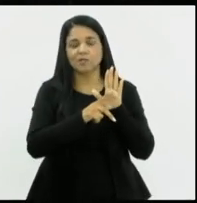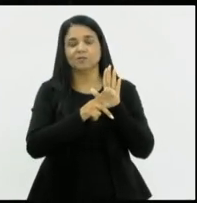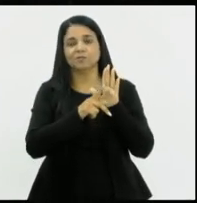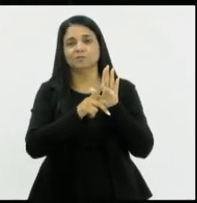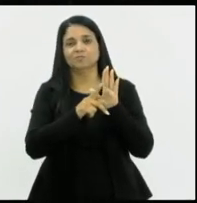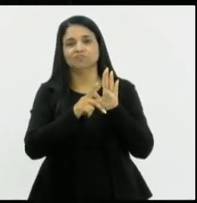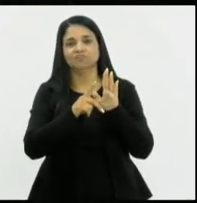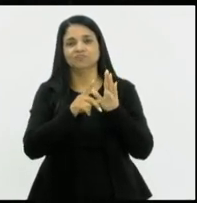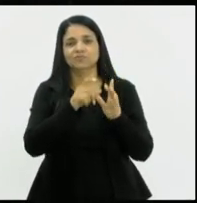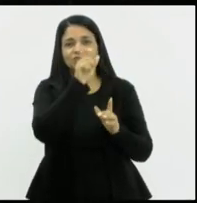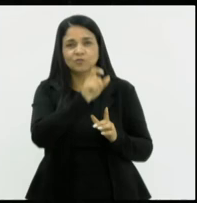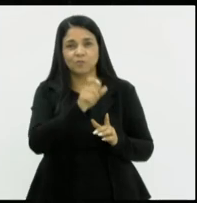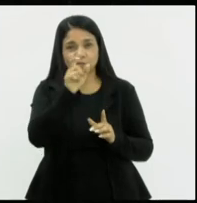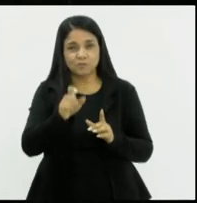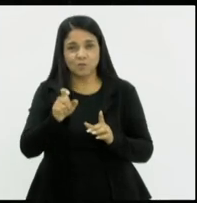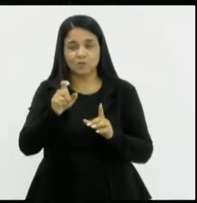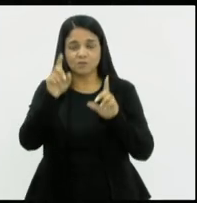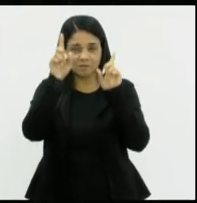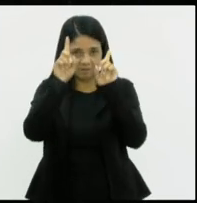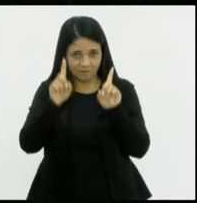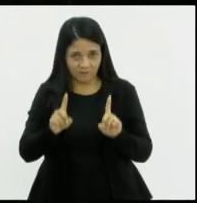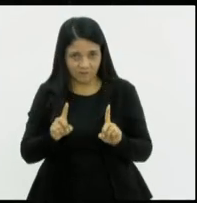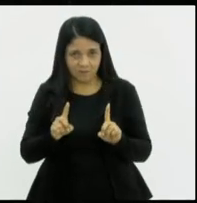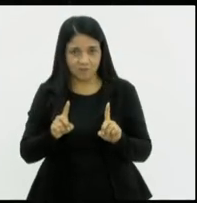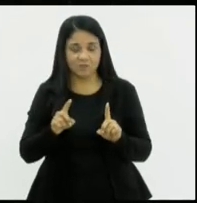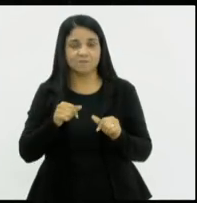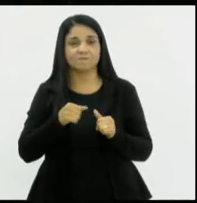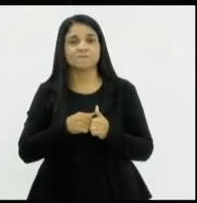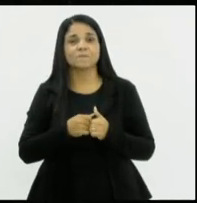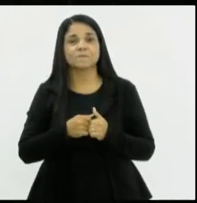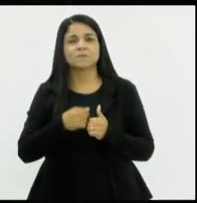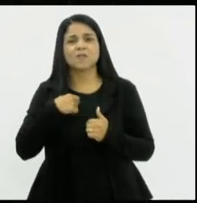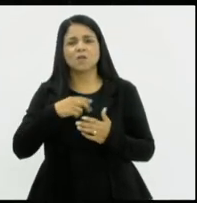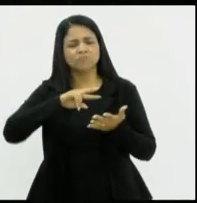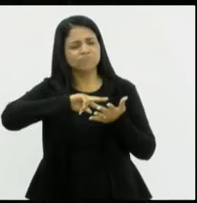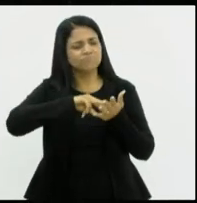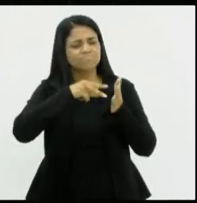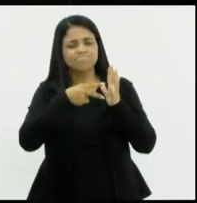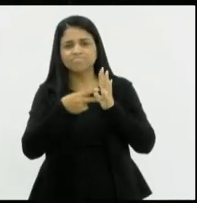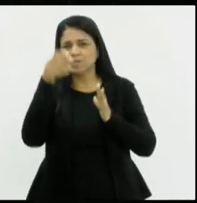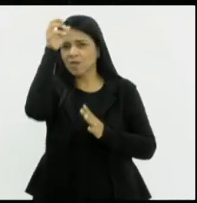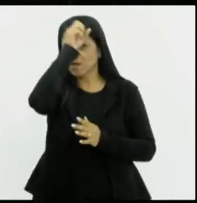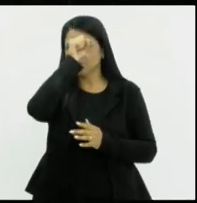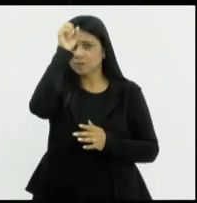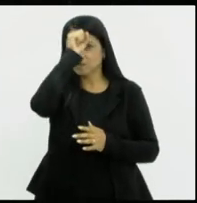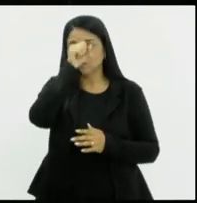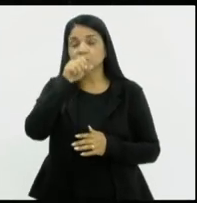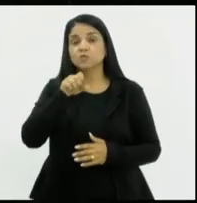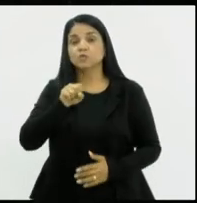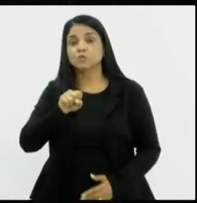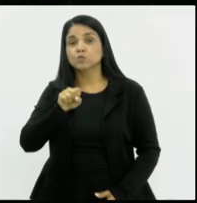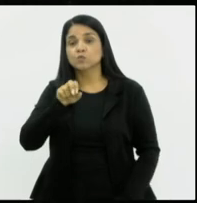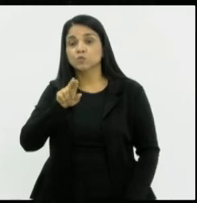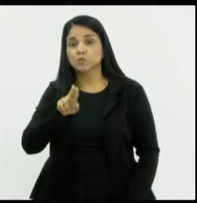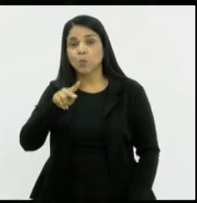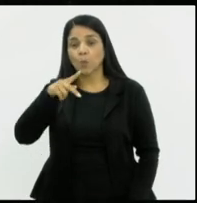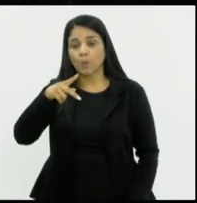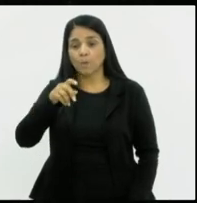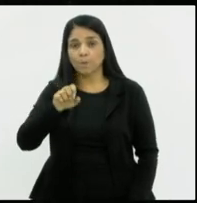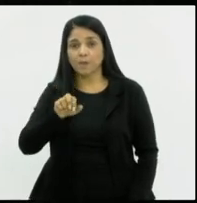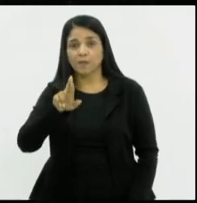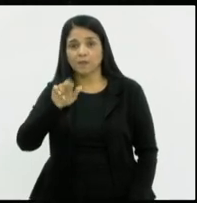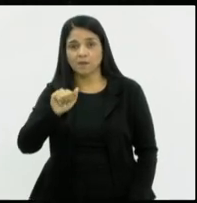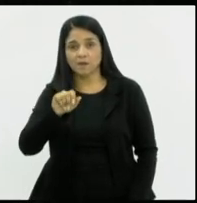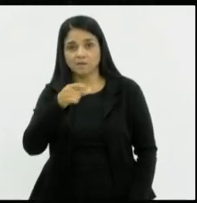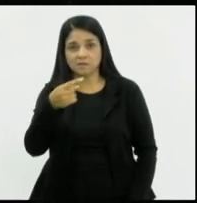nessa ocasião, eu aprendi o significado da palavra superação, porque